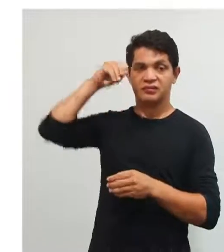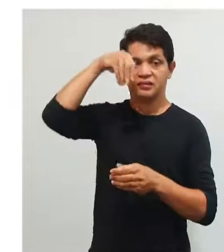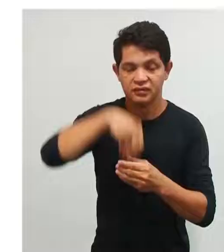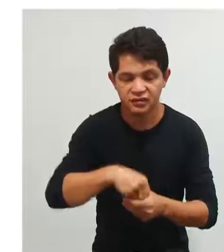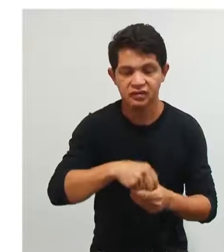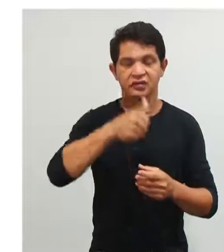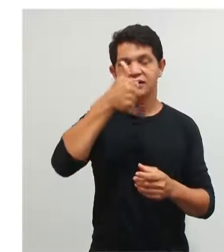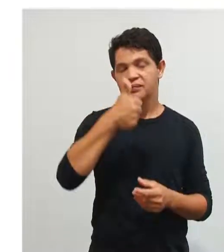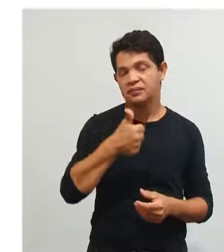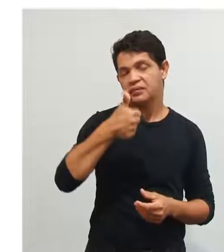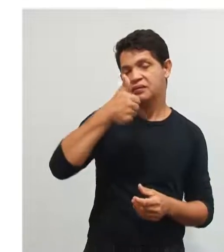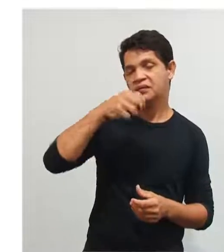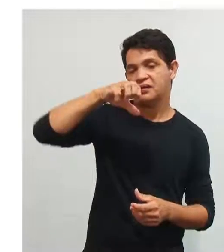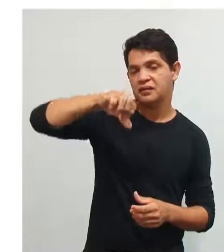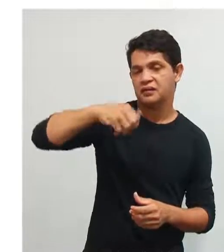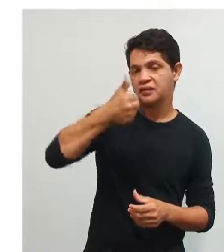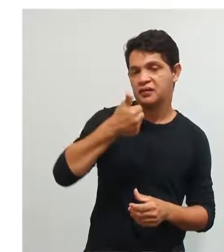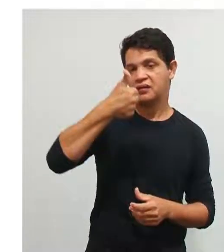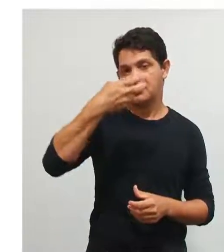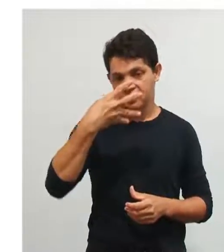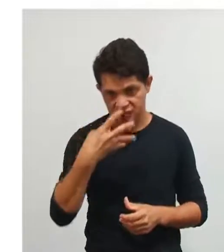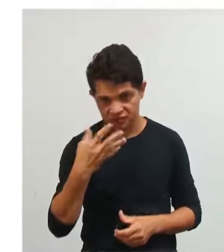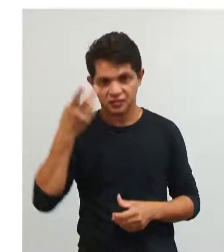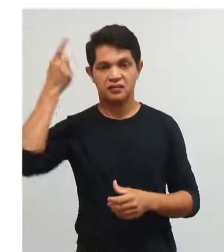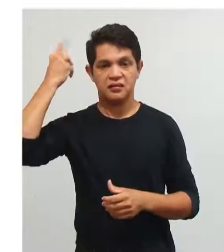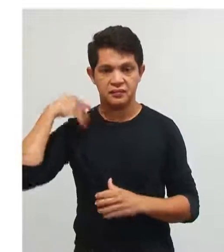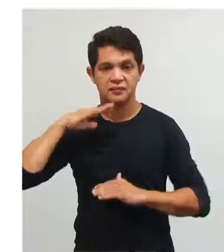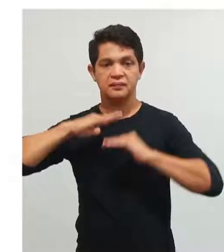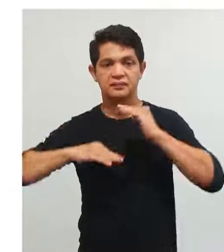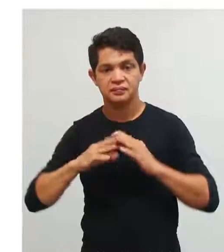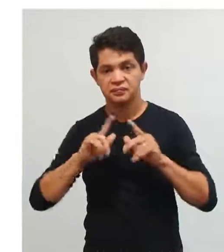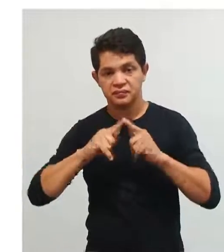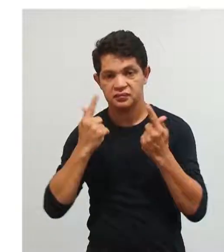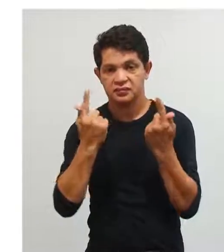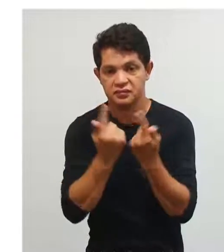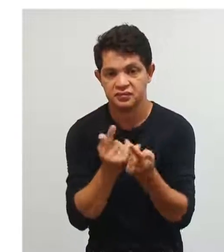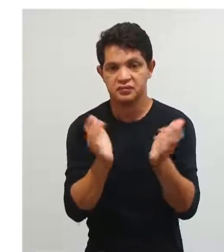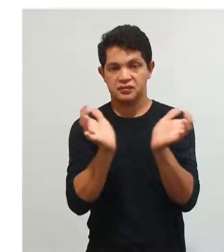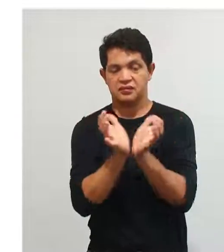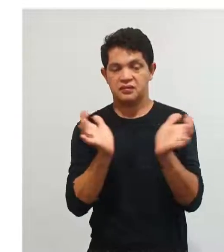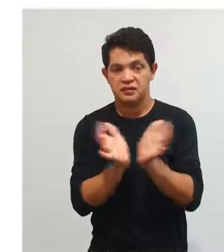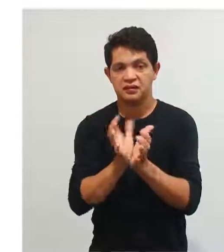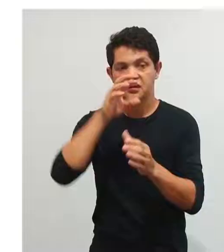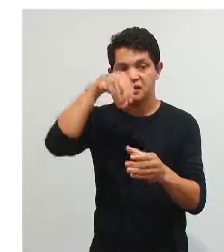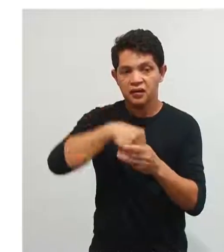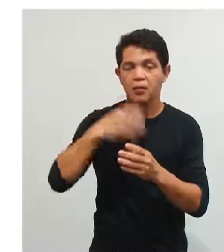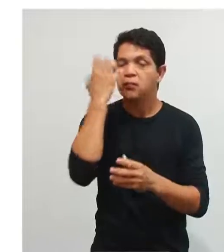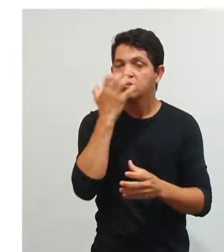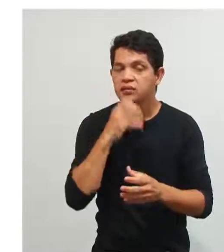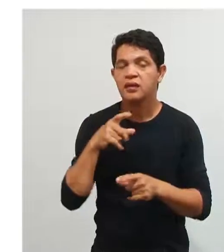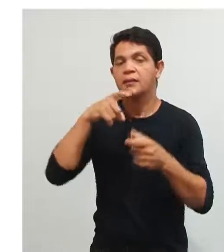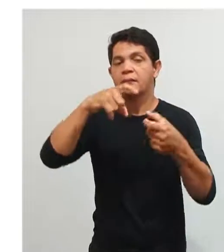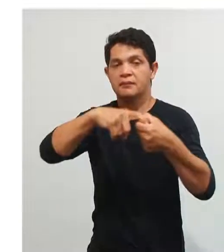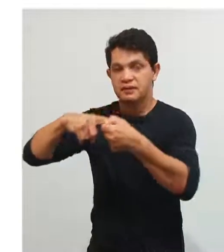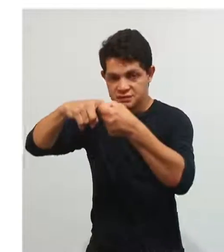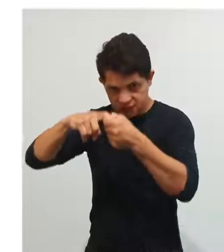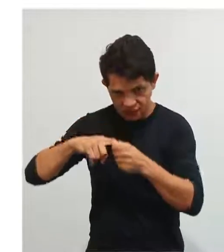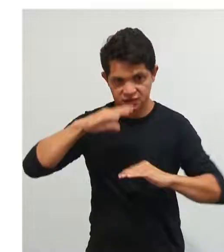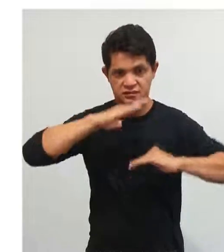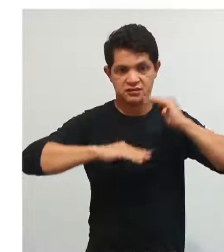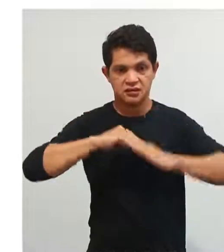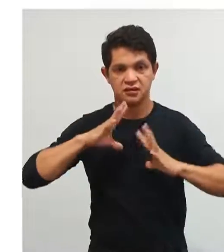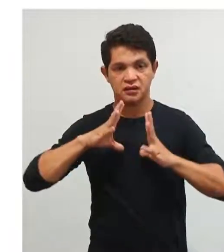de 1914, o grupo do Caxangá, em parceria com João Pernambuco e Donga, ampliado